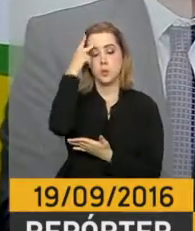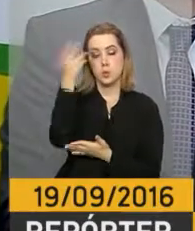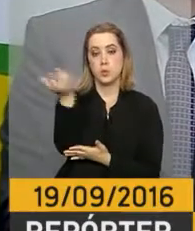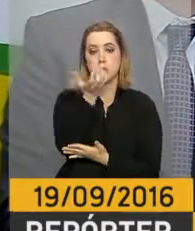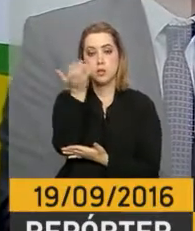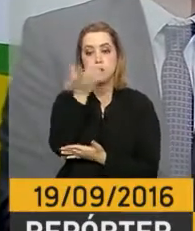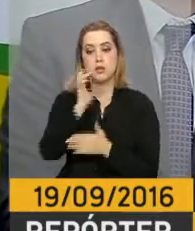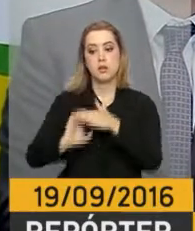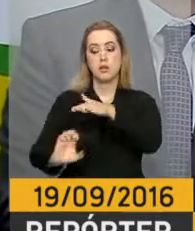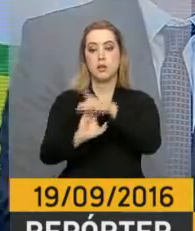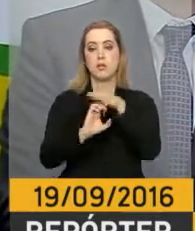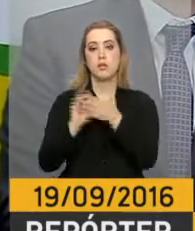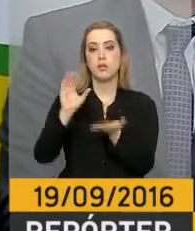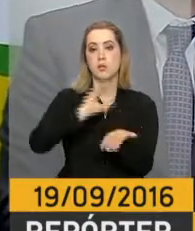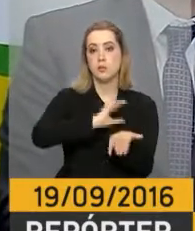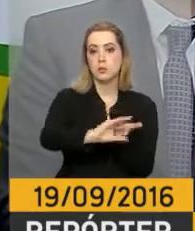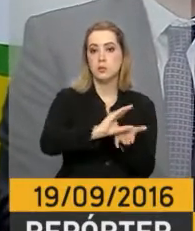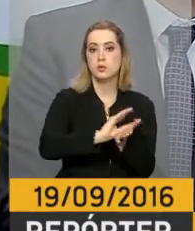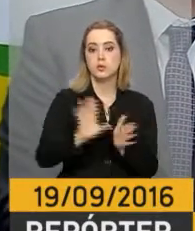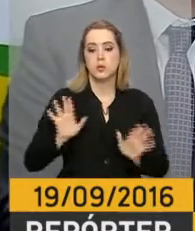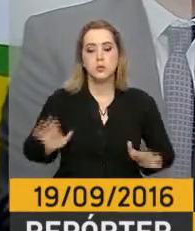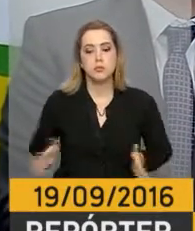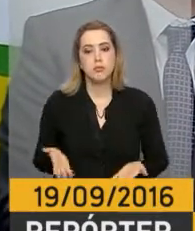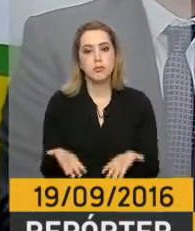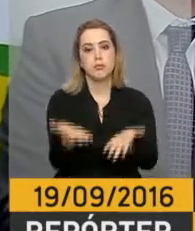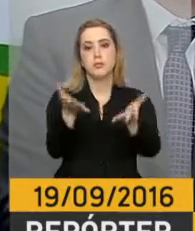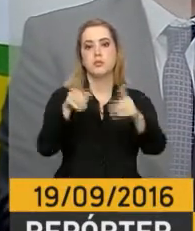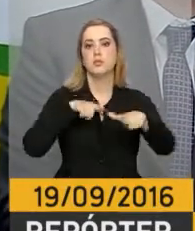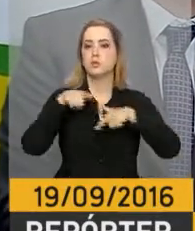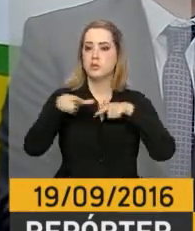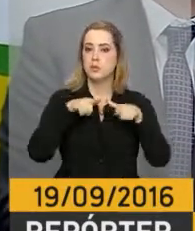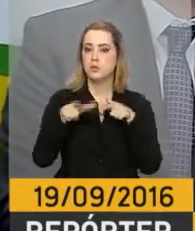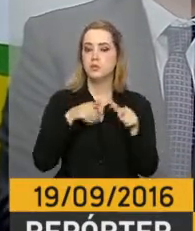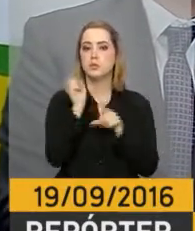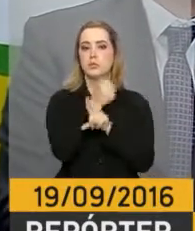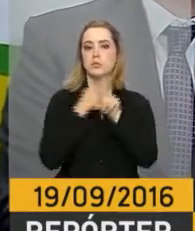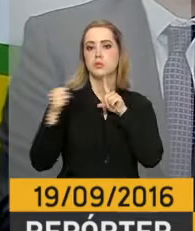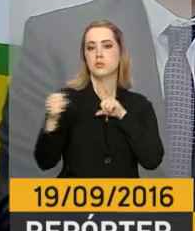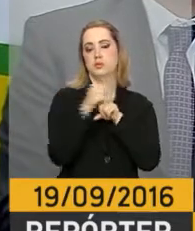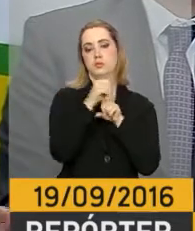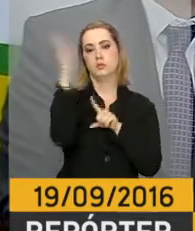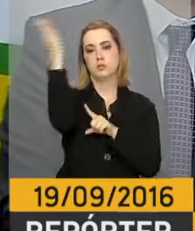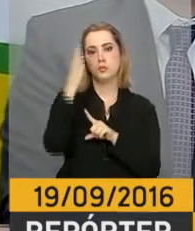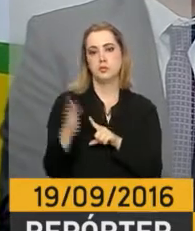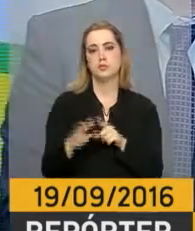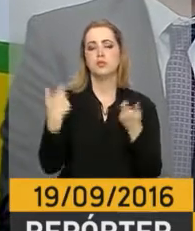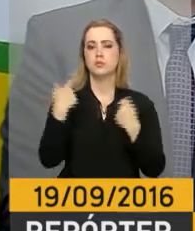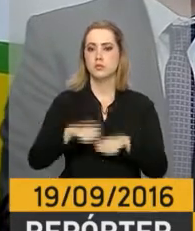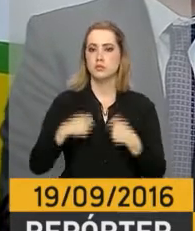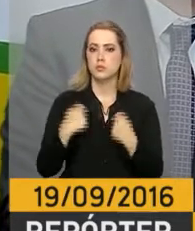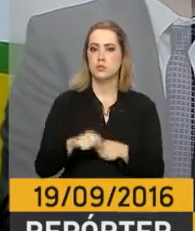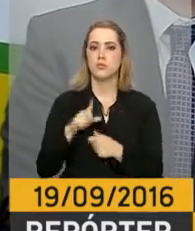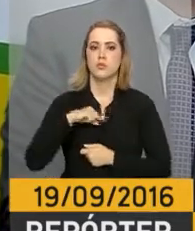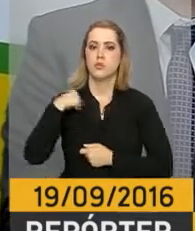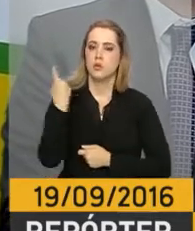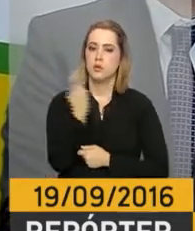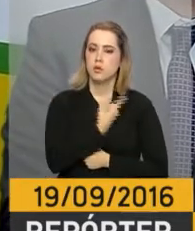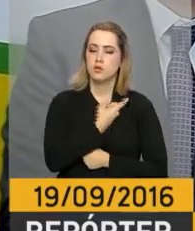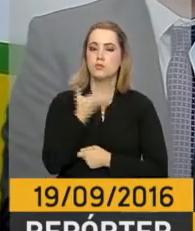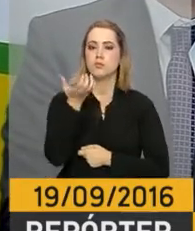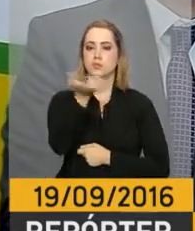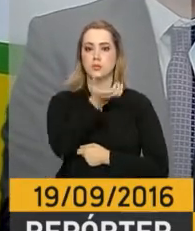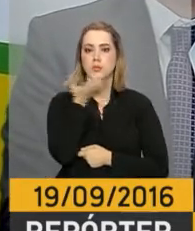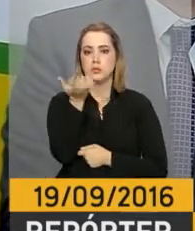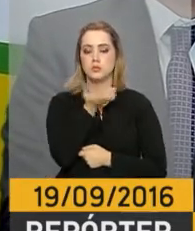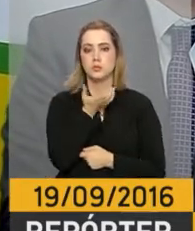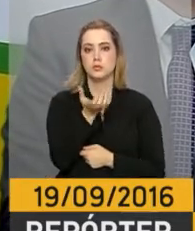investimento, ao crescimento, para gerar os empregos que a sociedade brasileira necessita, que nós